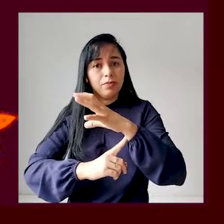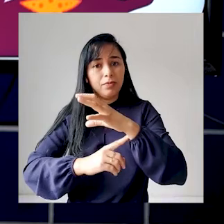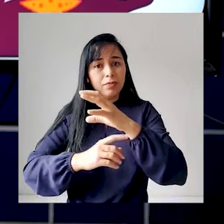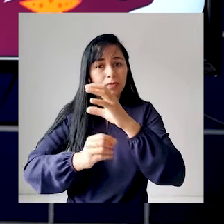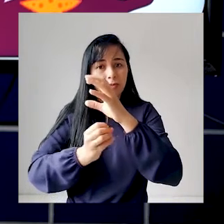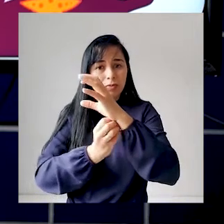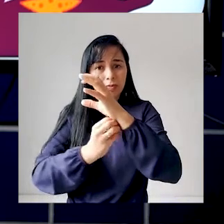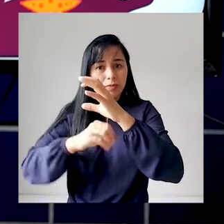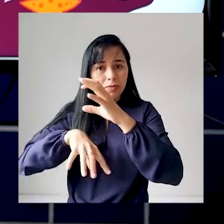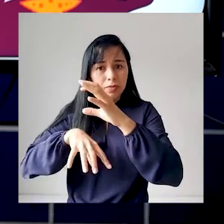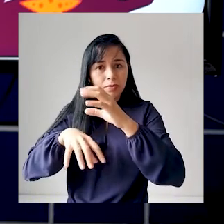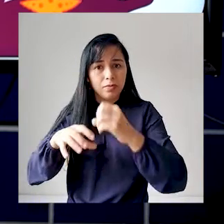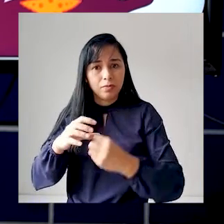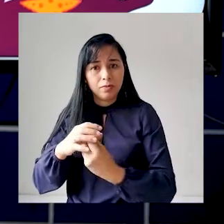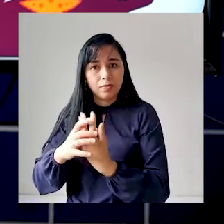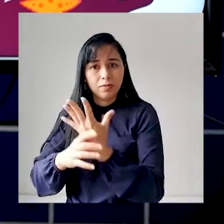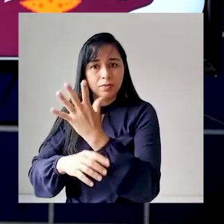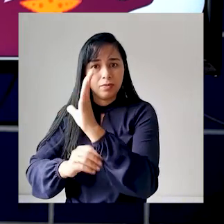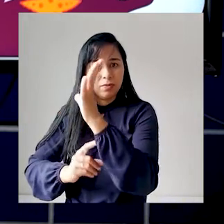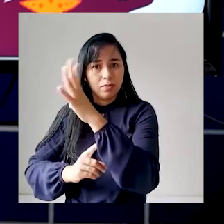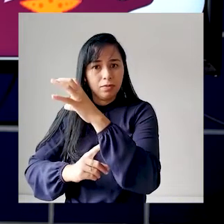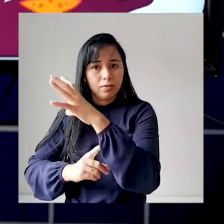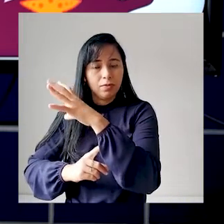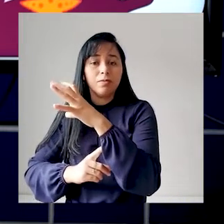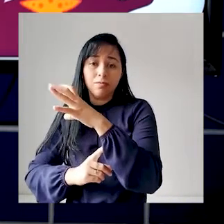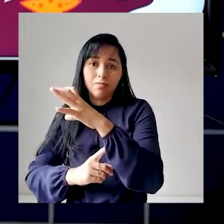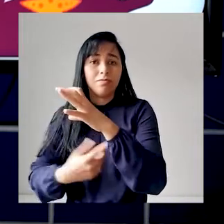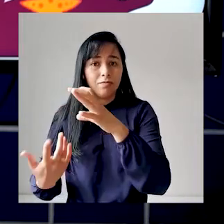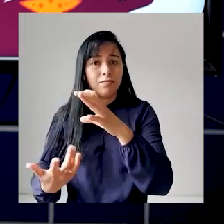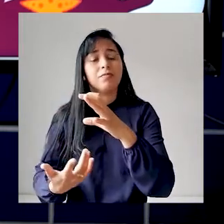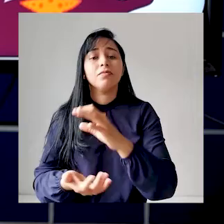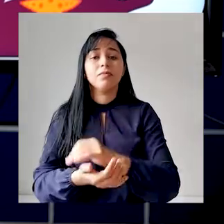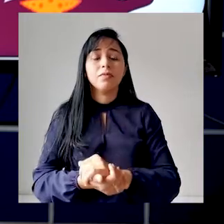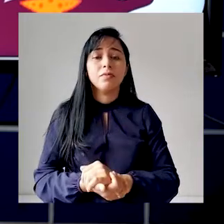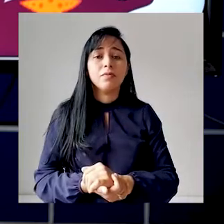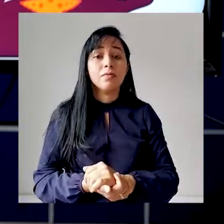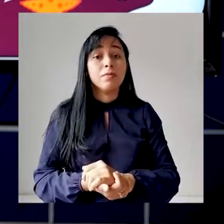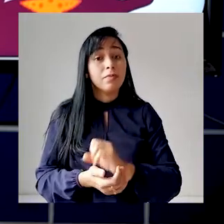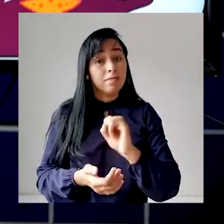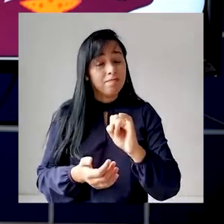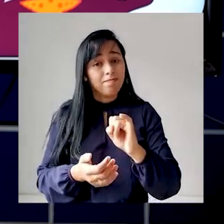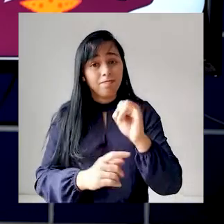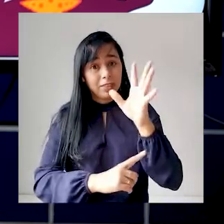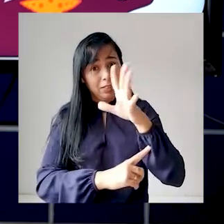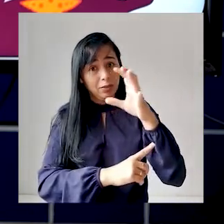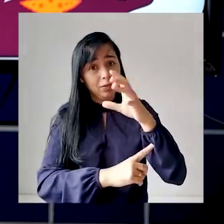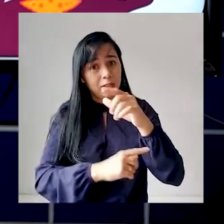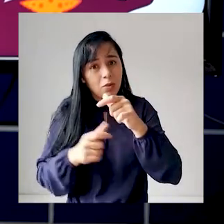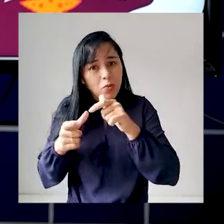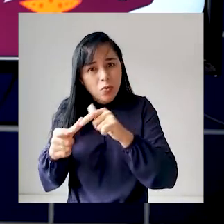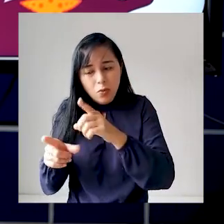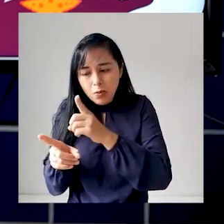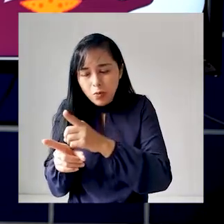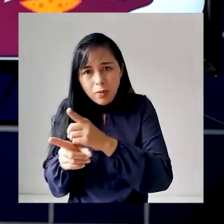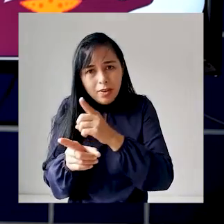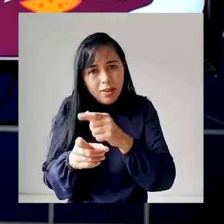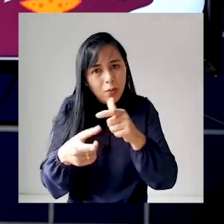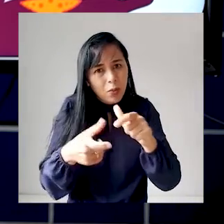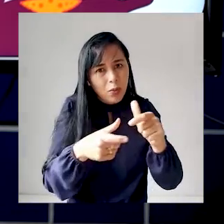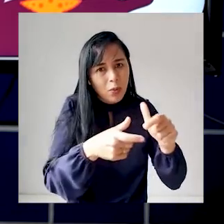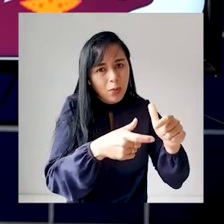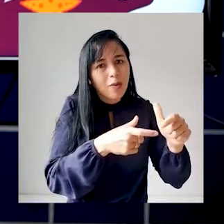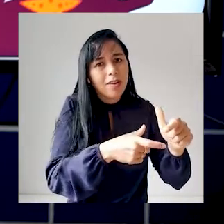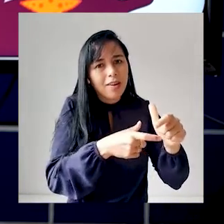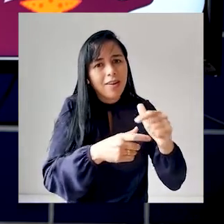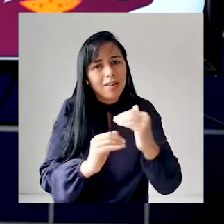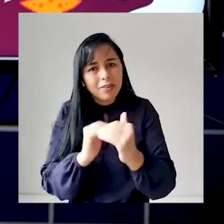sair da esponja e encontrar um lugar que seja apto para seu desenvolvimento, ele acaba